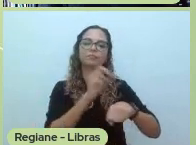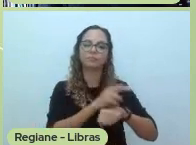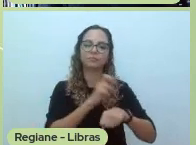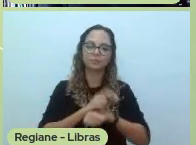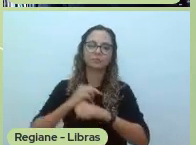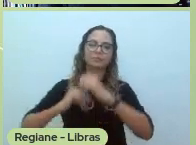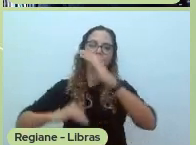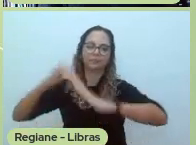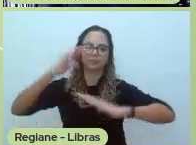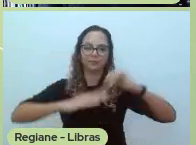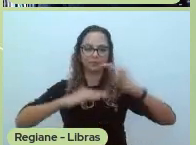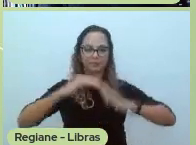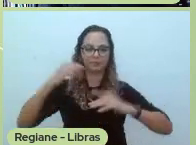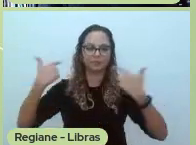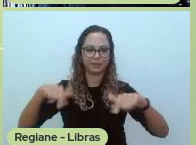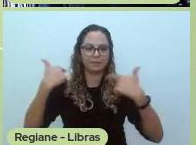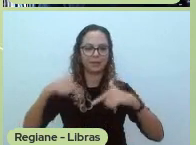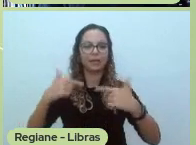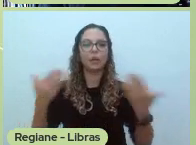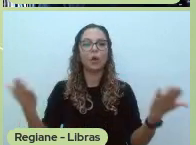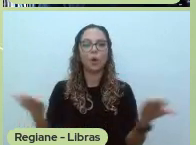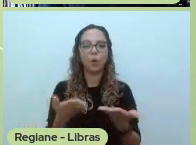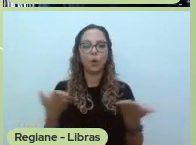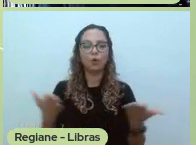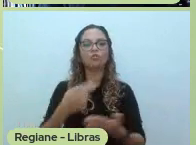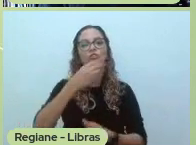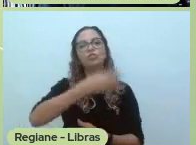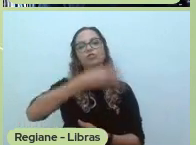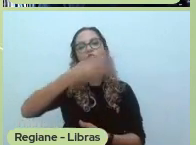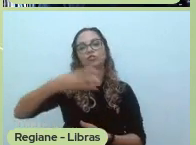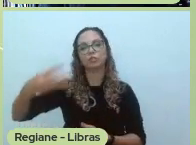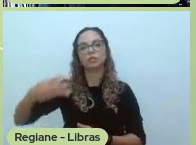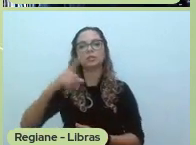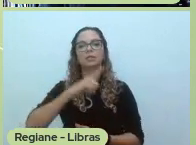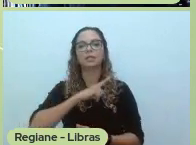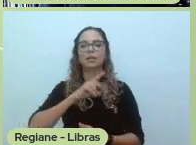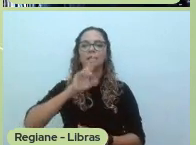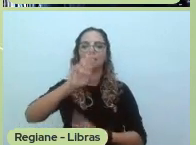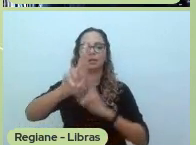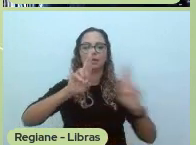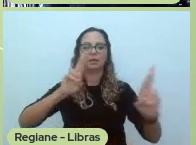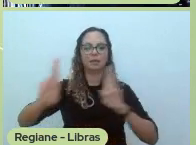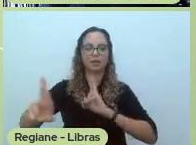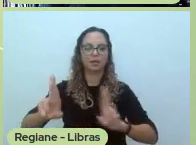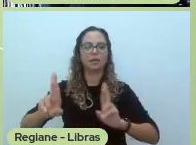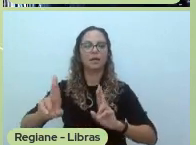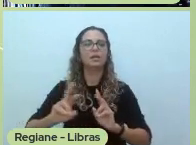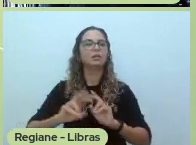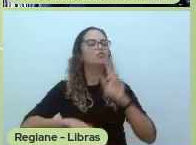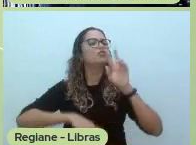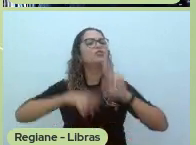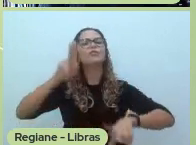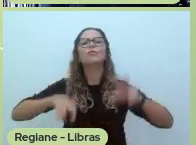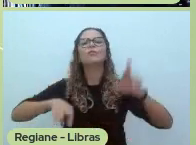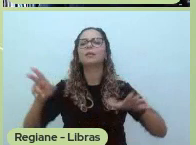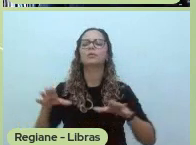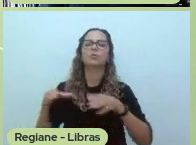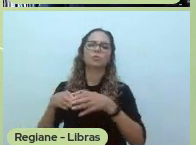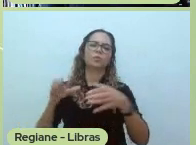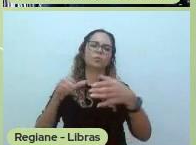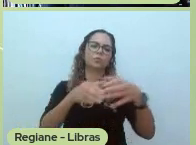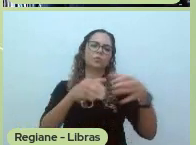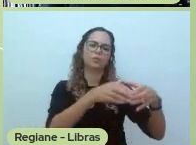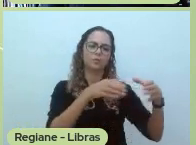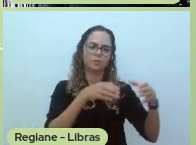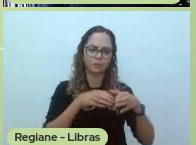como política da TIM ter a representatividade dos diversos grupos minorizados em todas as listas finais